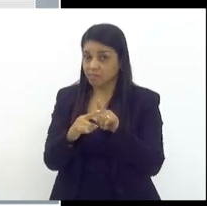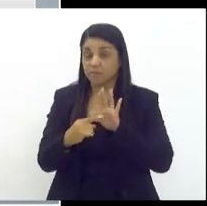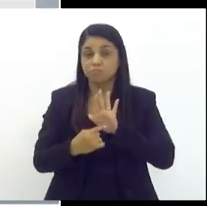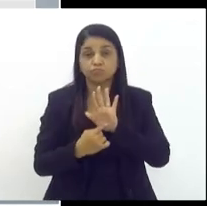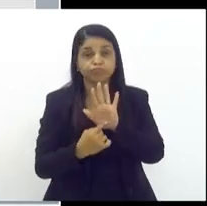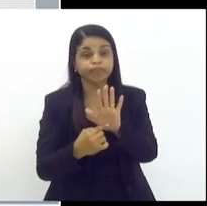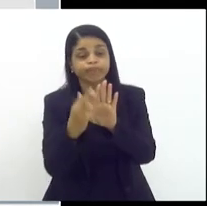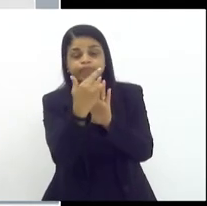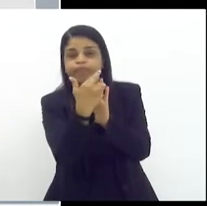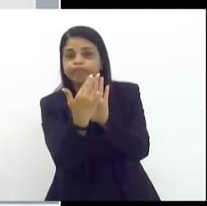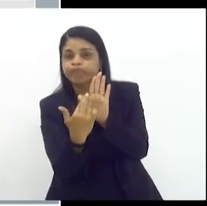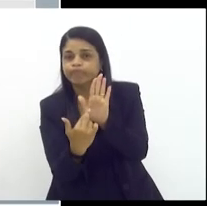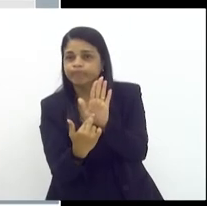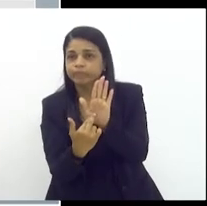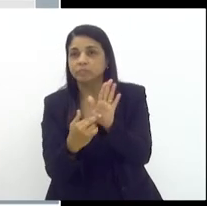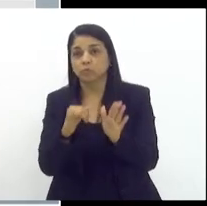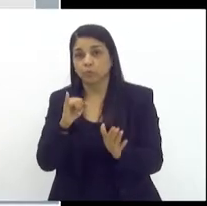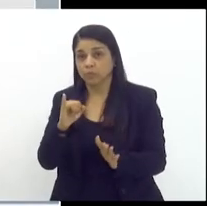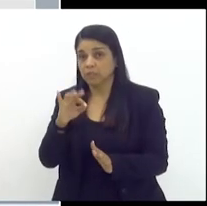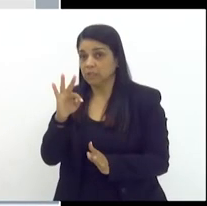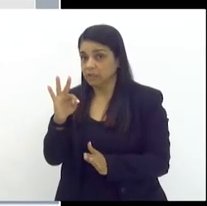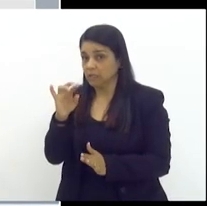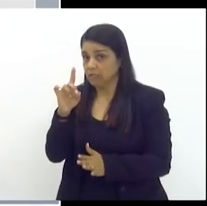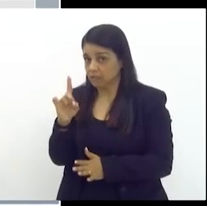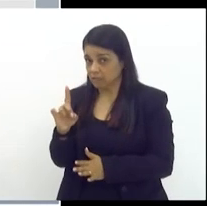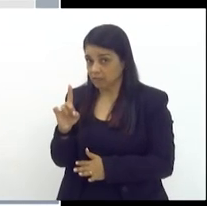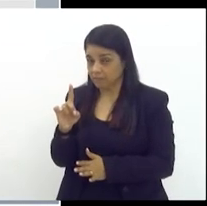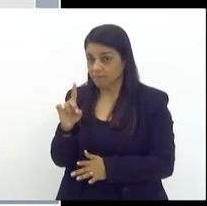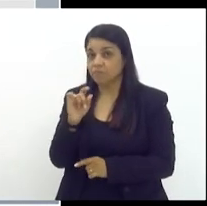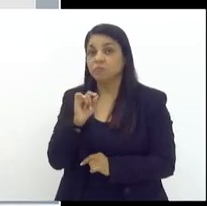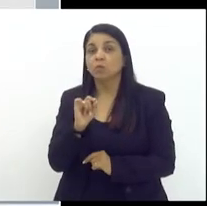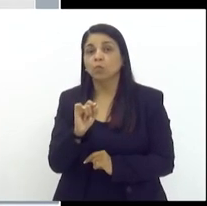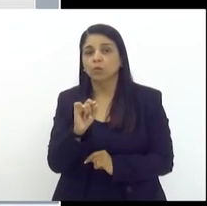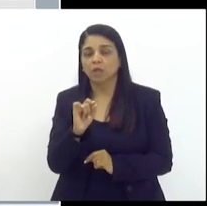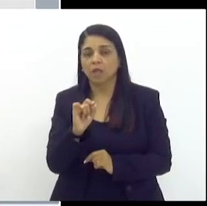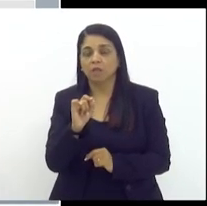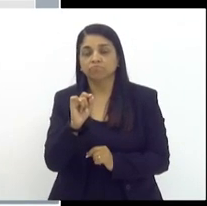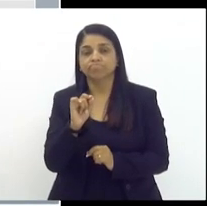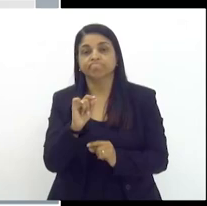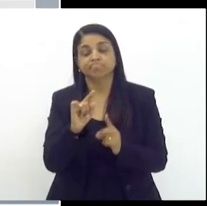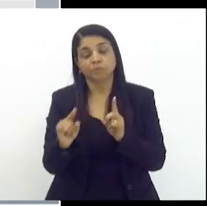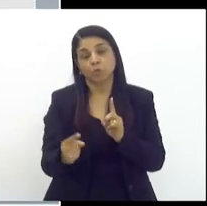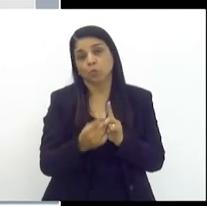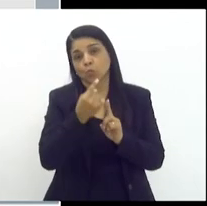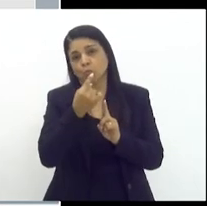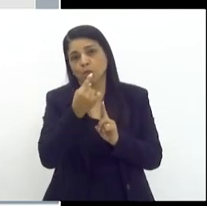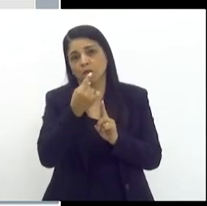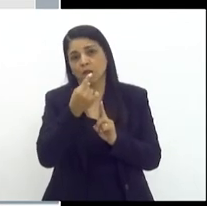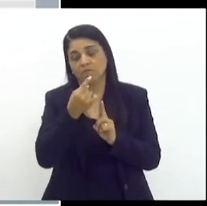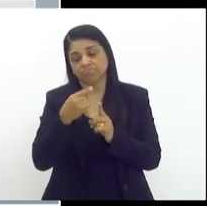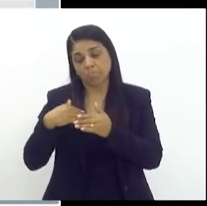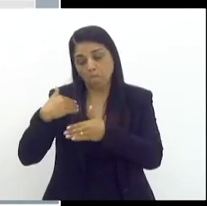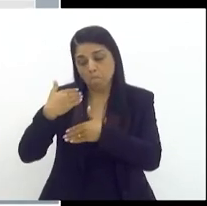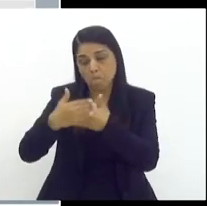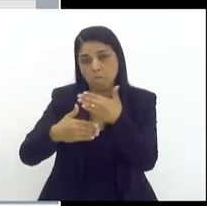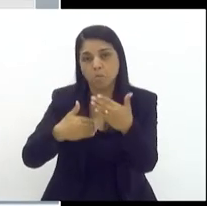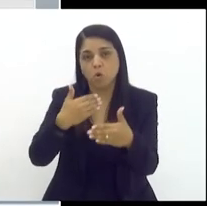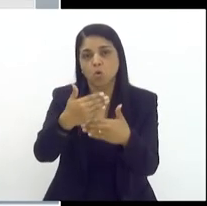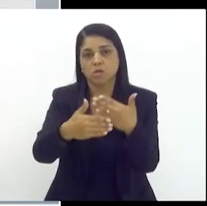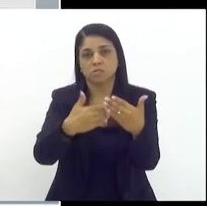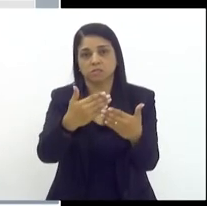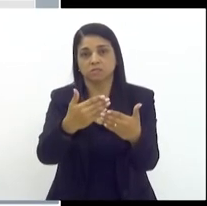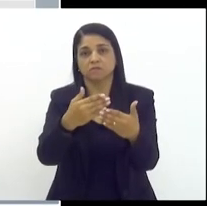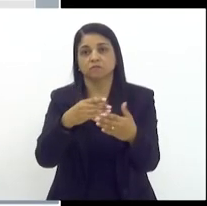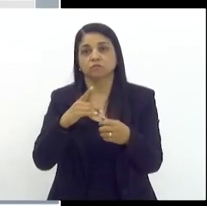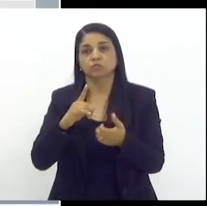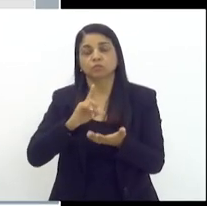regras por ited uma é exatamente dizer que terá que ser progressivo tá no inciso